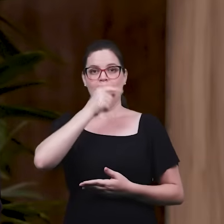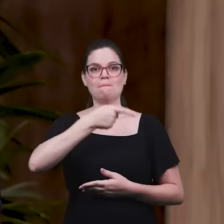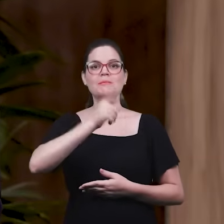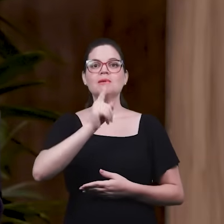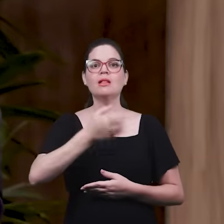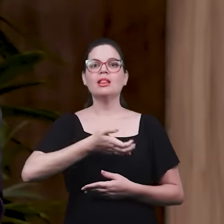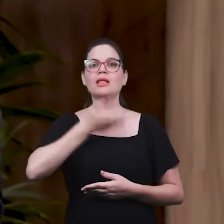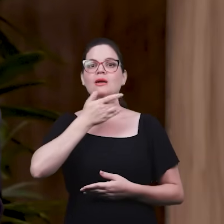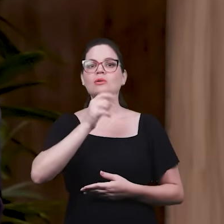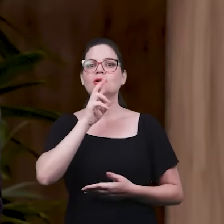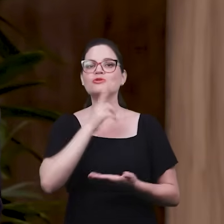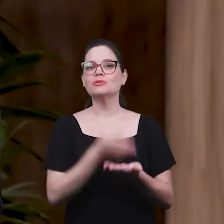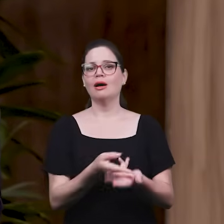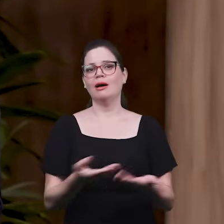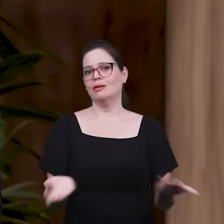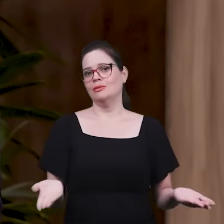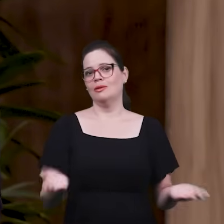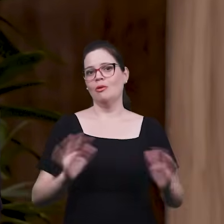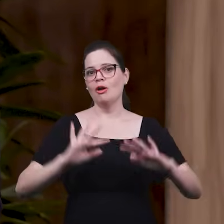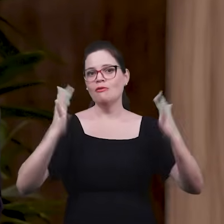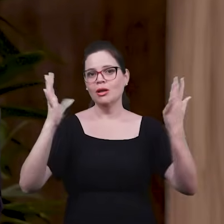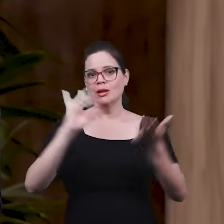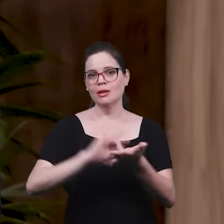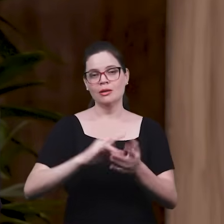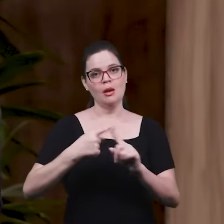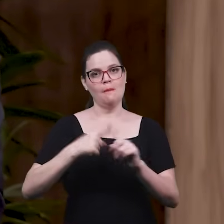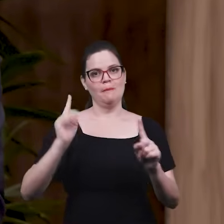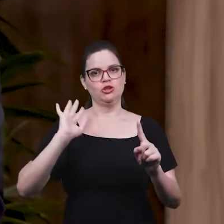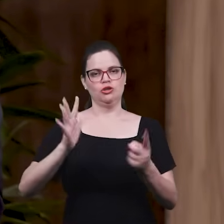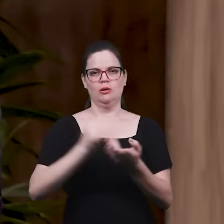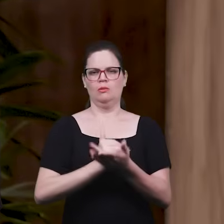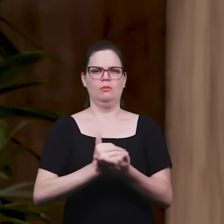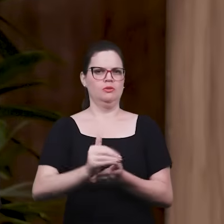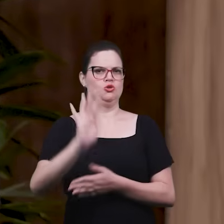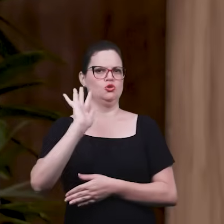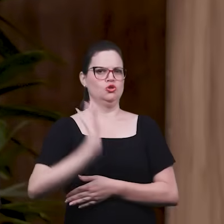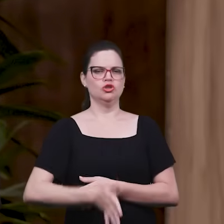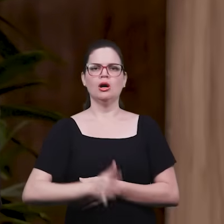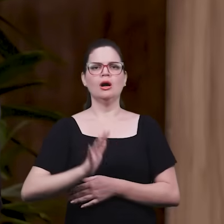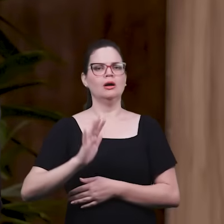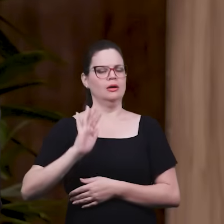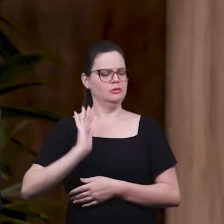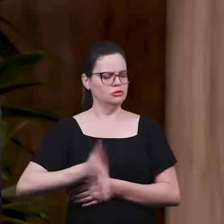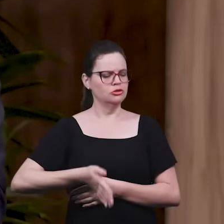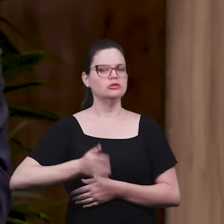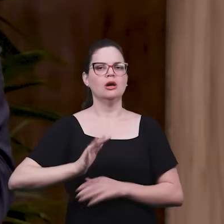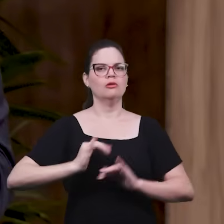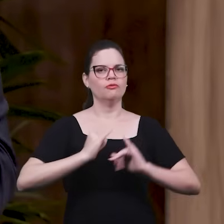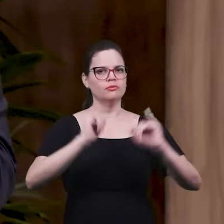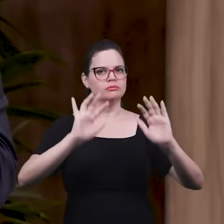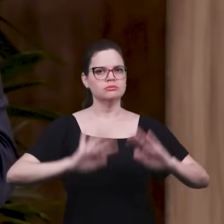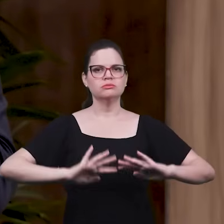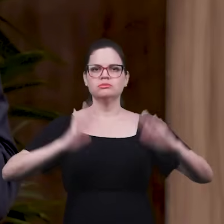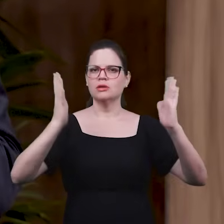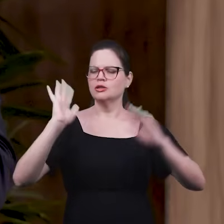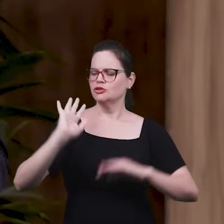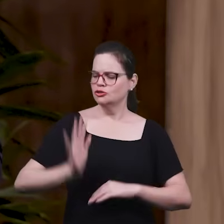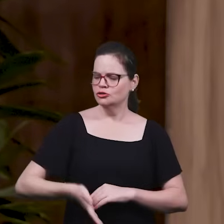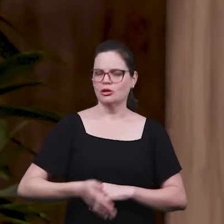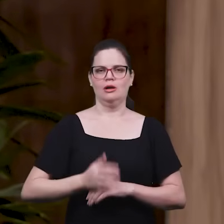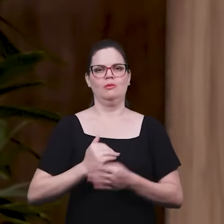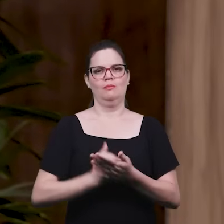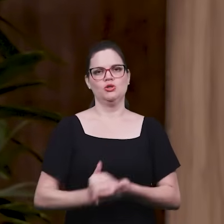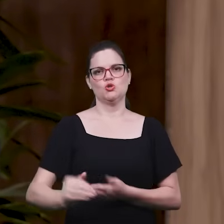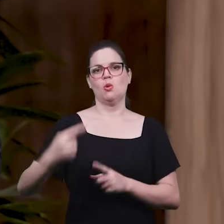de dezembro é o evento, mas será o momento da mensagem, do louvor. Nós já começamos